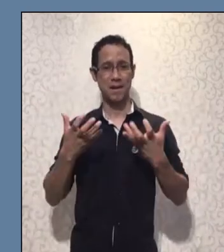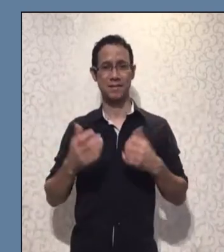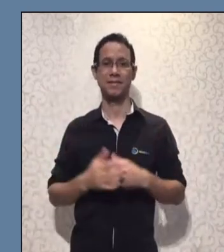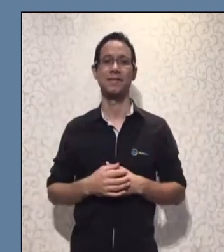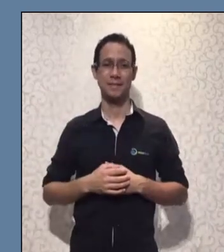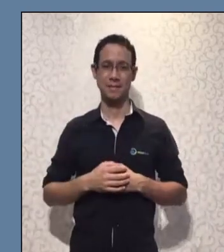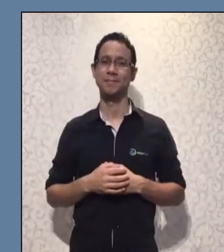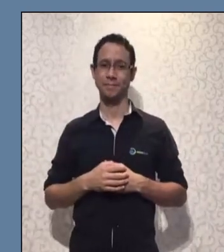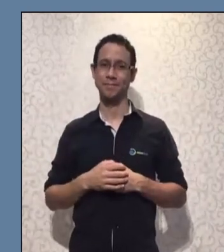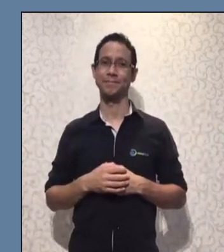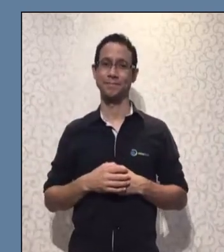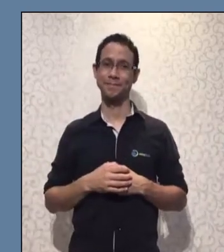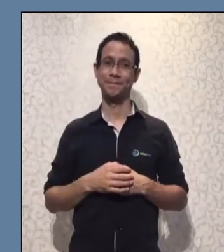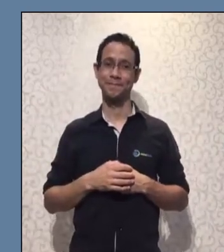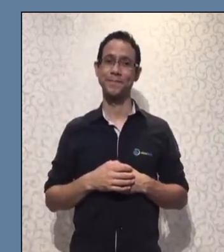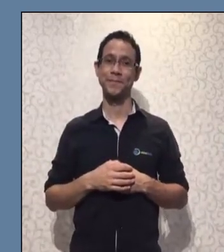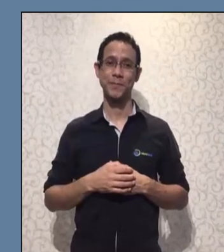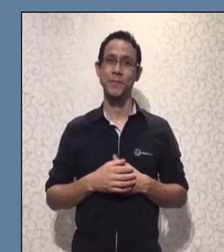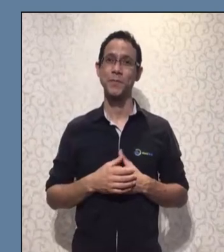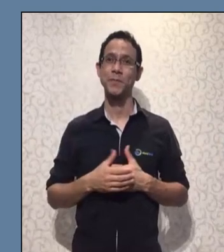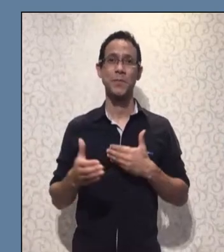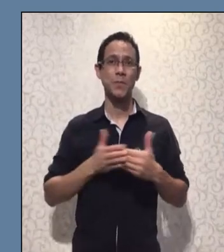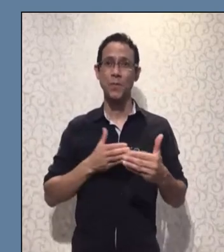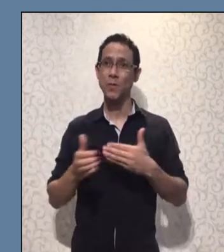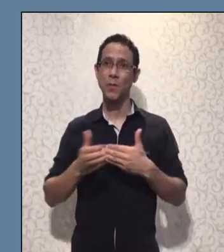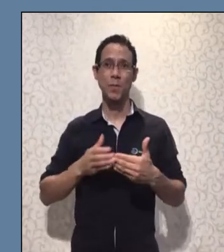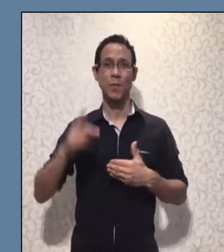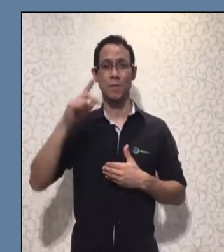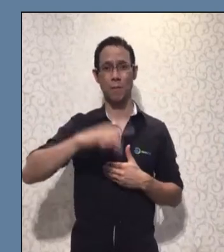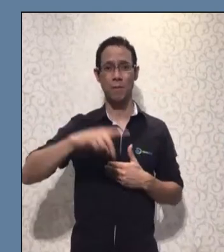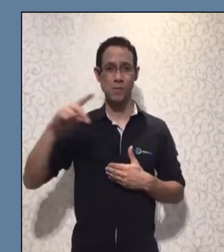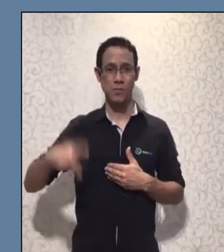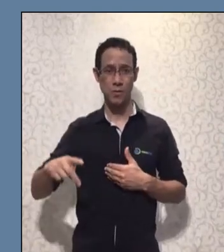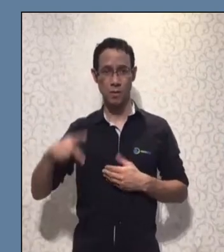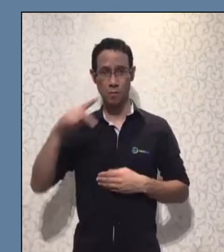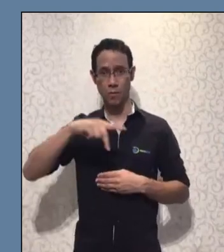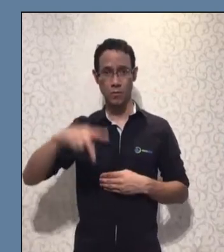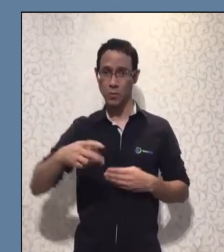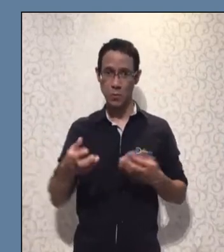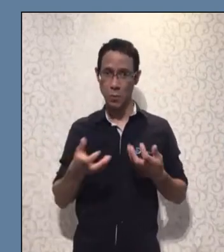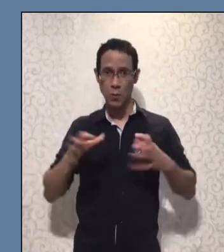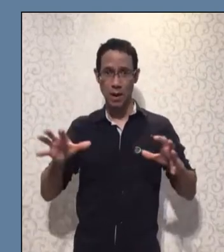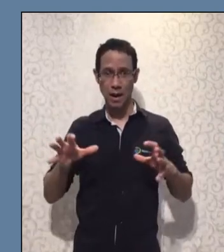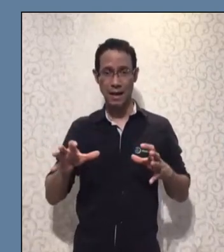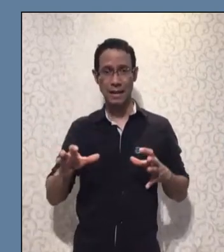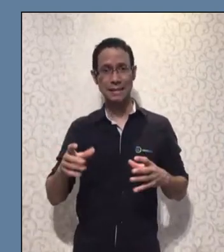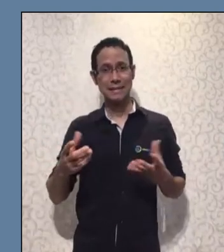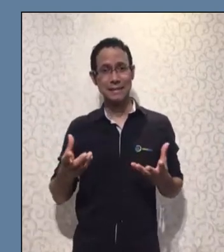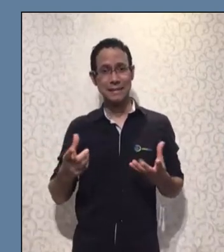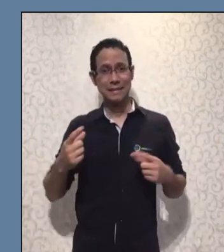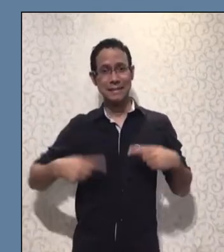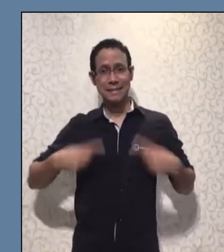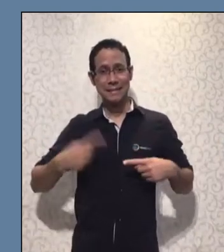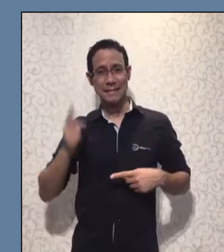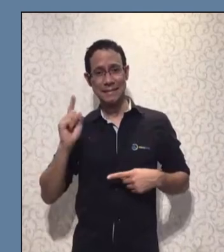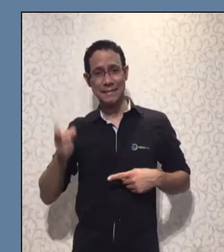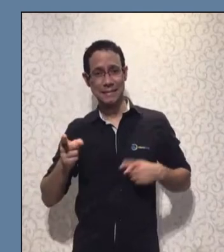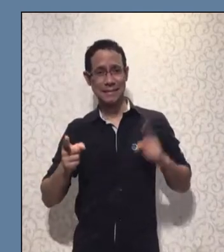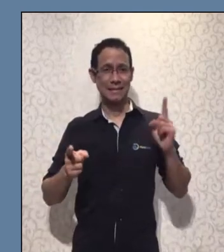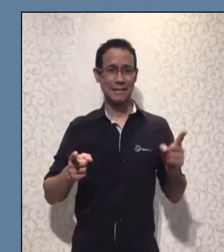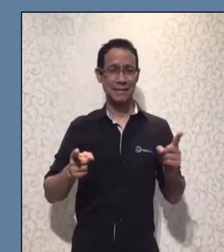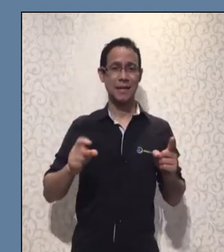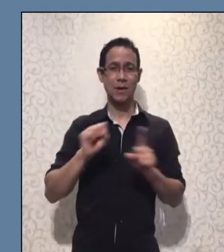entendeu? Que qualquer professor, mesmo que o professor não queira entrar em determinadas questões sobre a